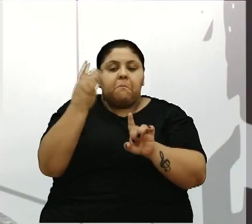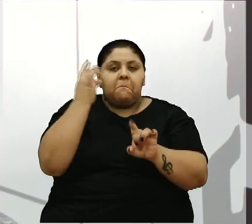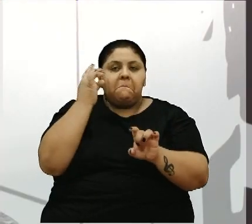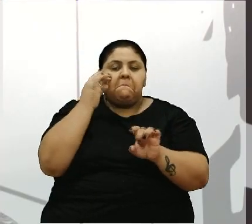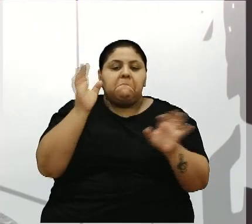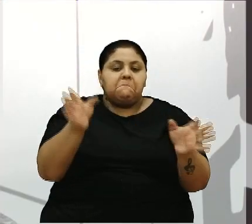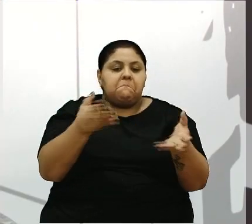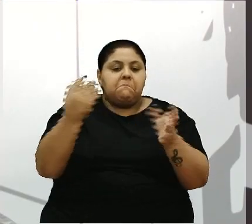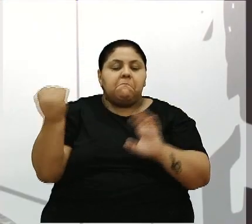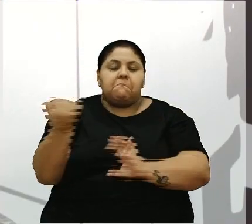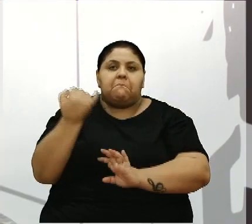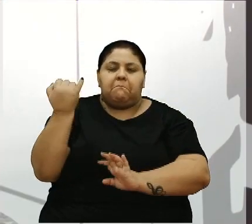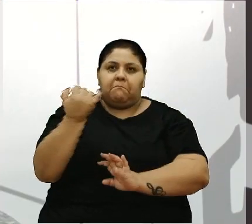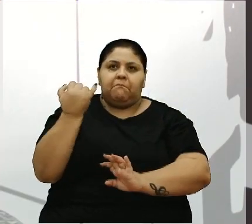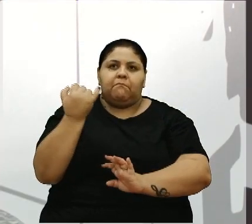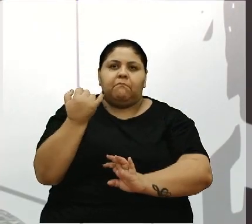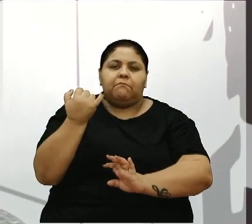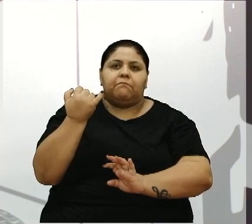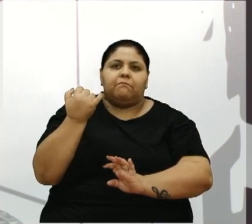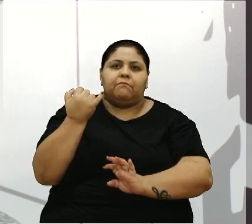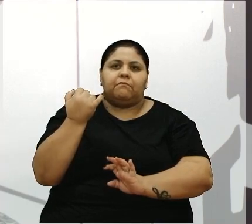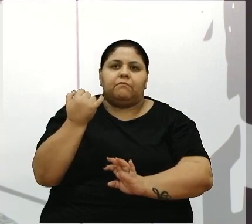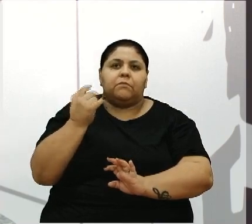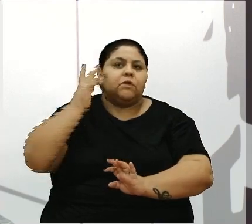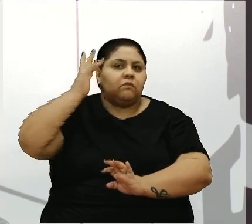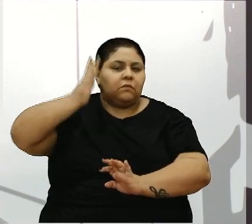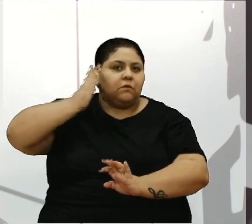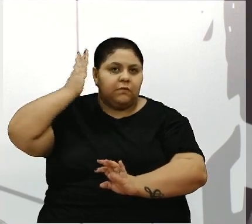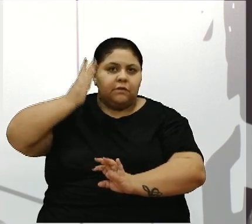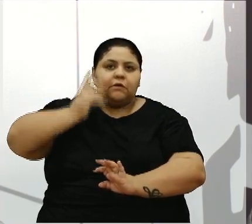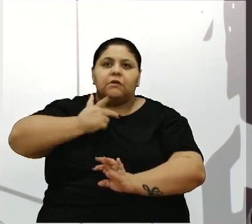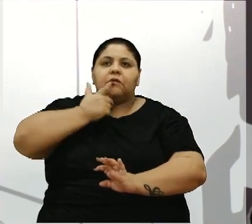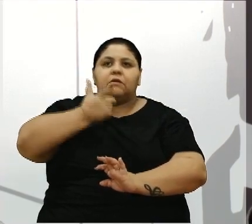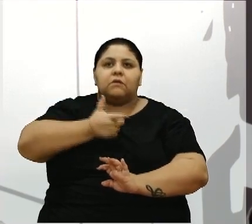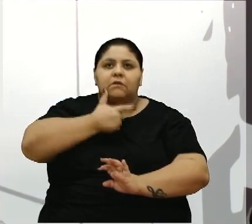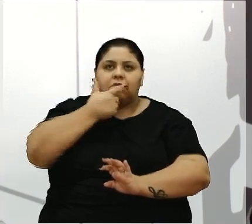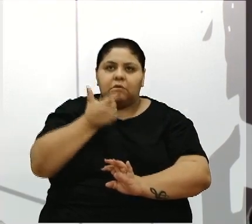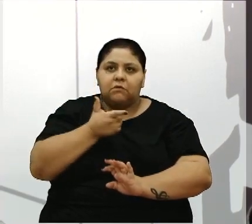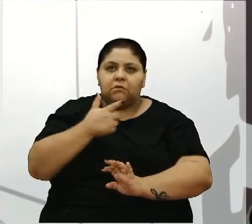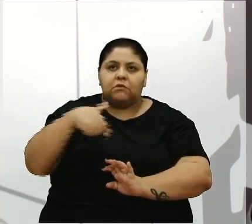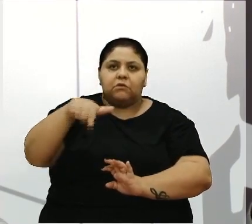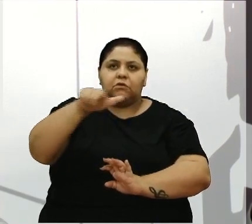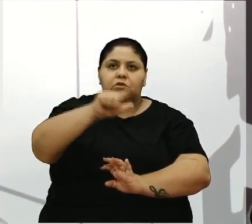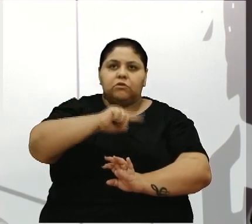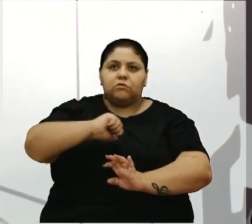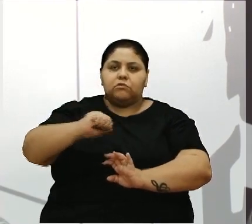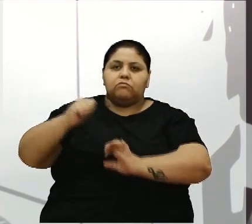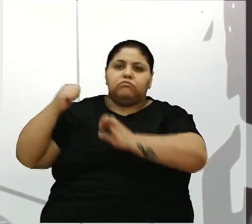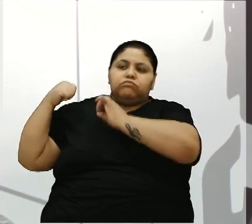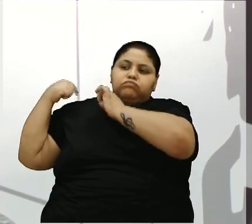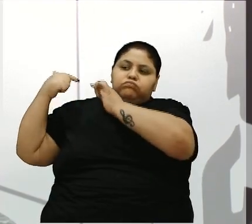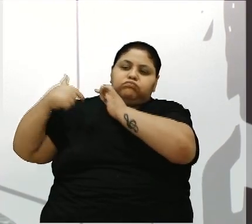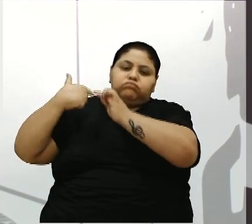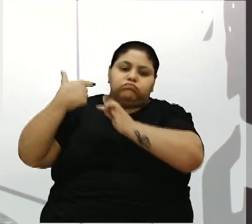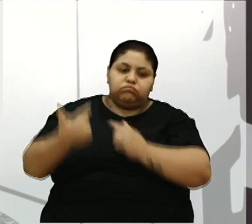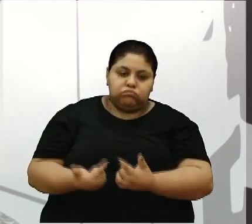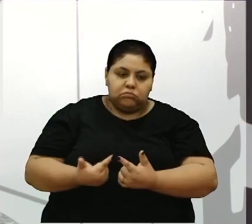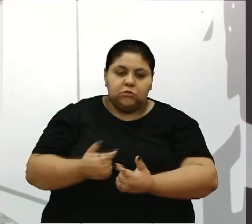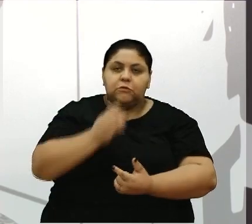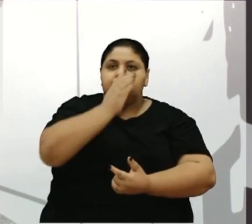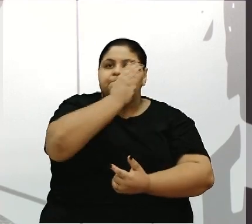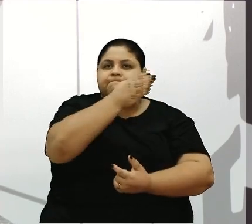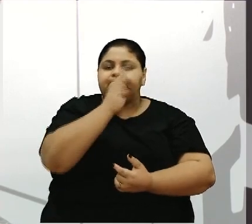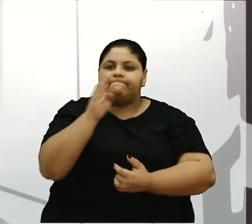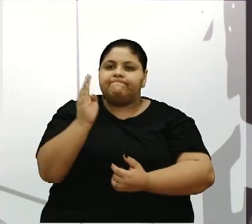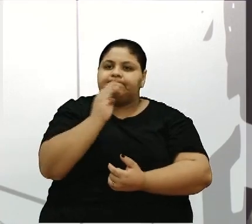evento importante. Houve palestrantes que falaram sobre nossas raízes, nossa tradição. E a biblioteca